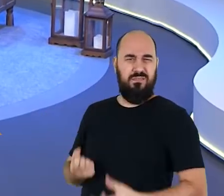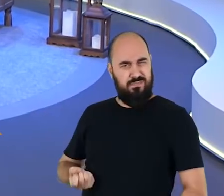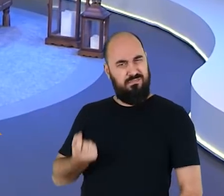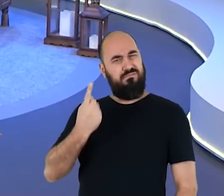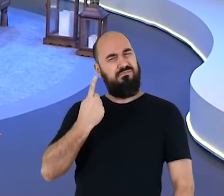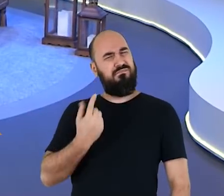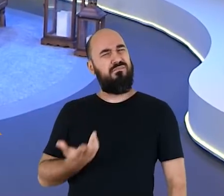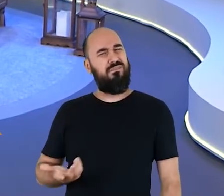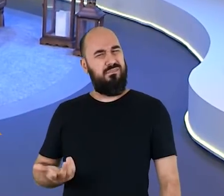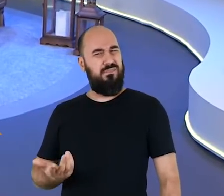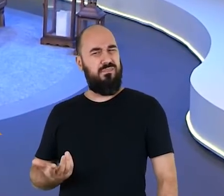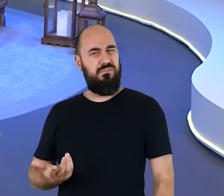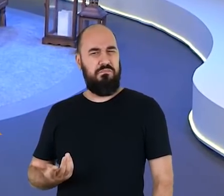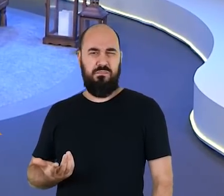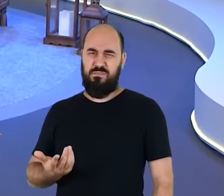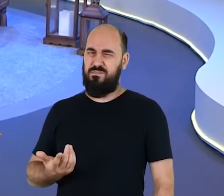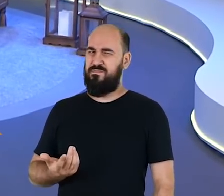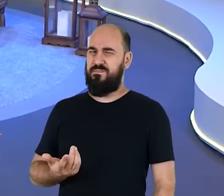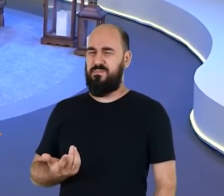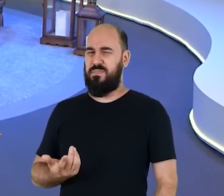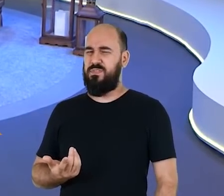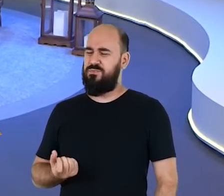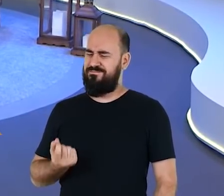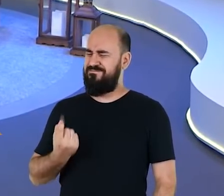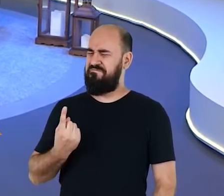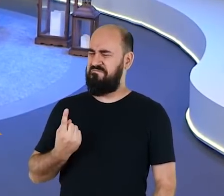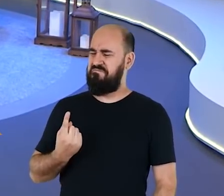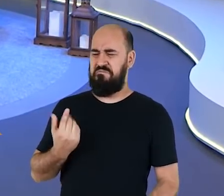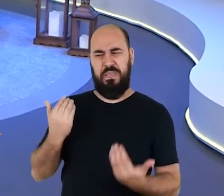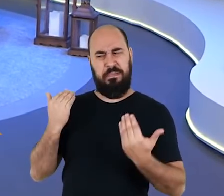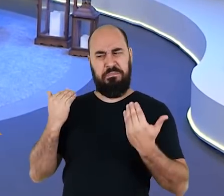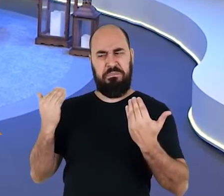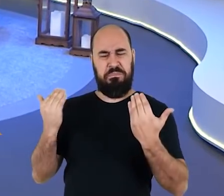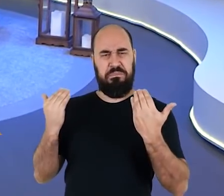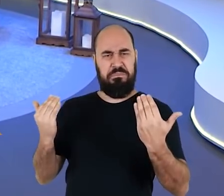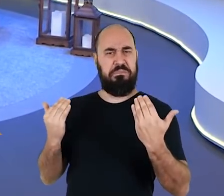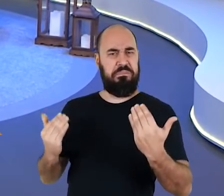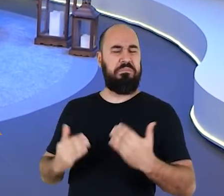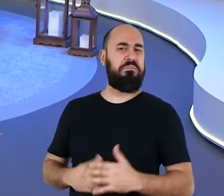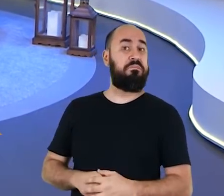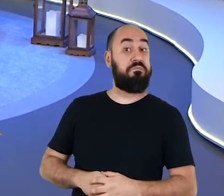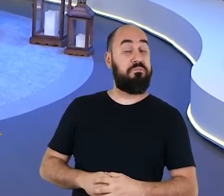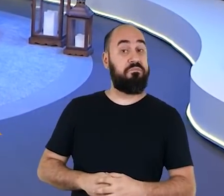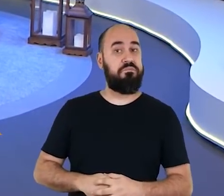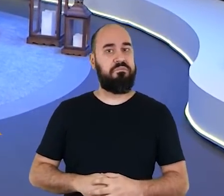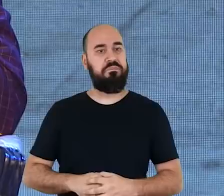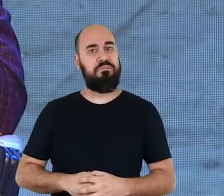Isso é, no mínimo, muito estranho, para não usar outra palavra aqui.